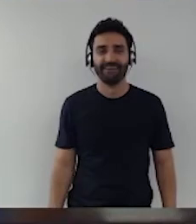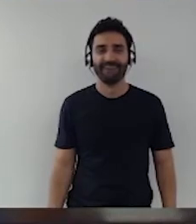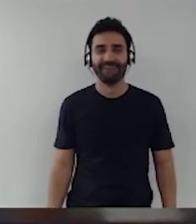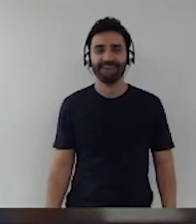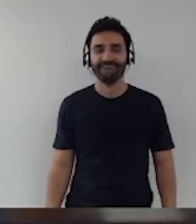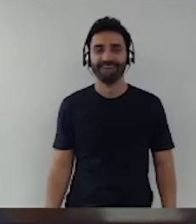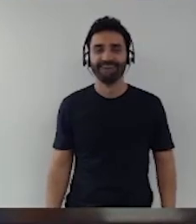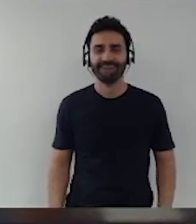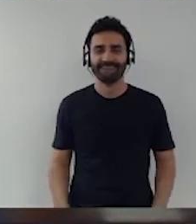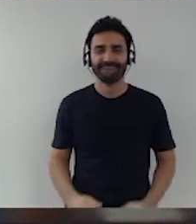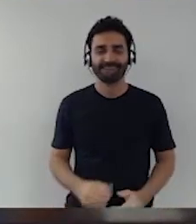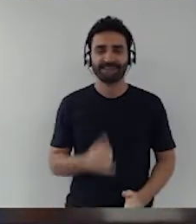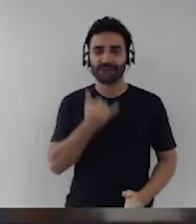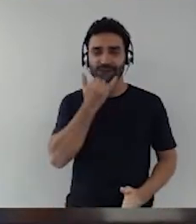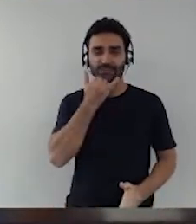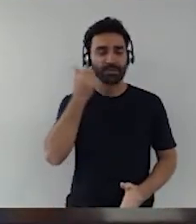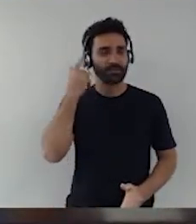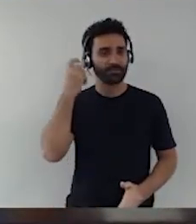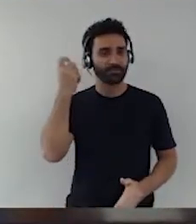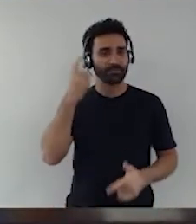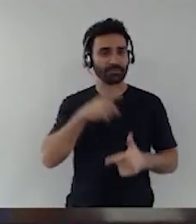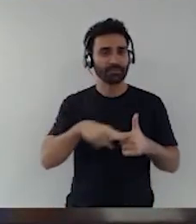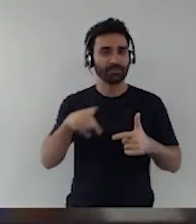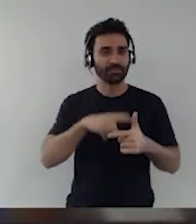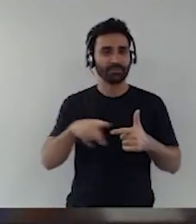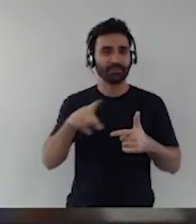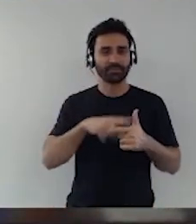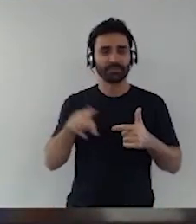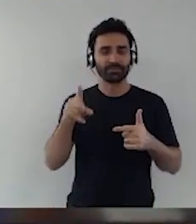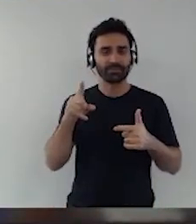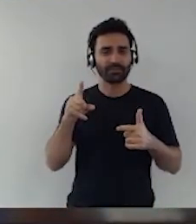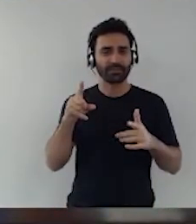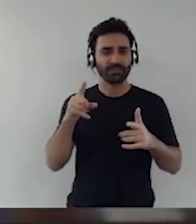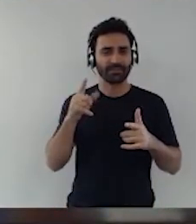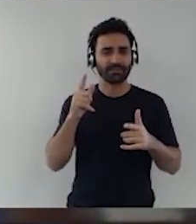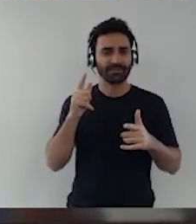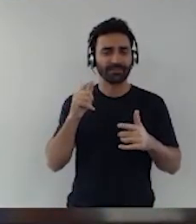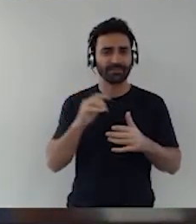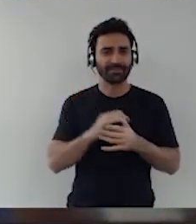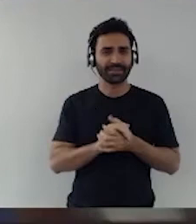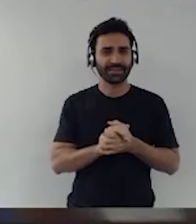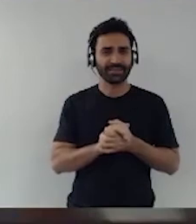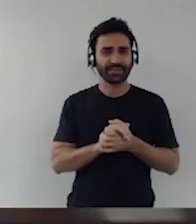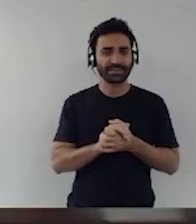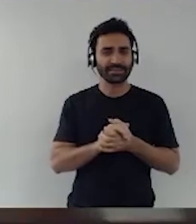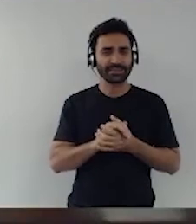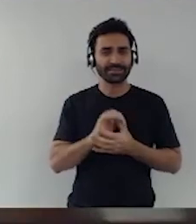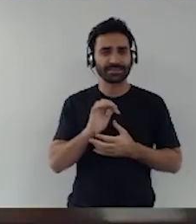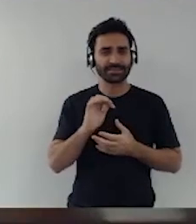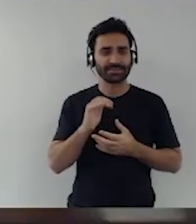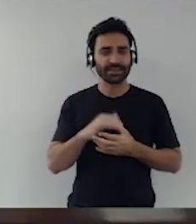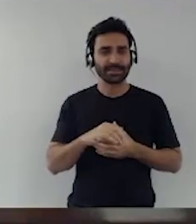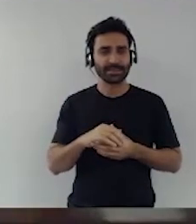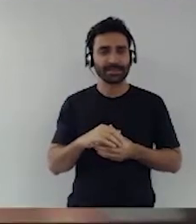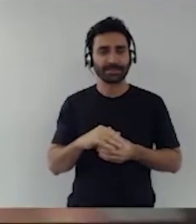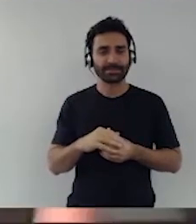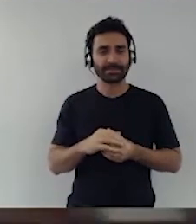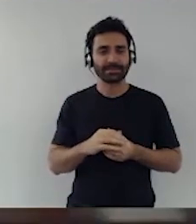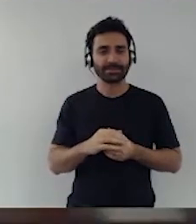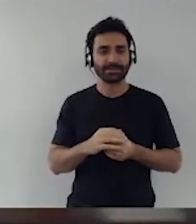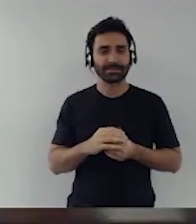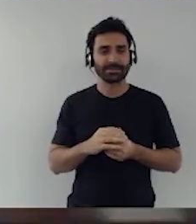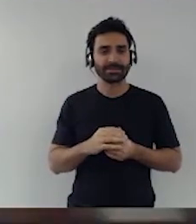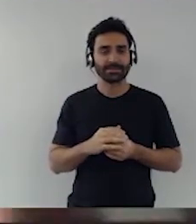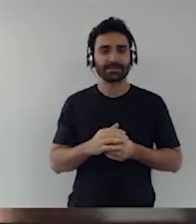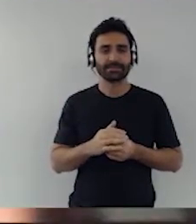permitam efetivamente ações que tragam resultados à sua necessidade e perspectiva de direitos. Então, essa